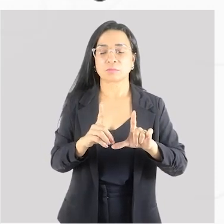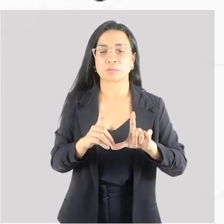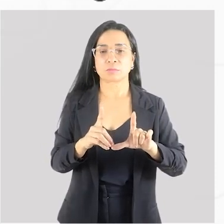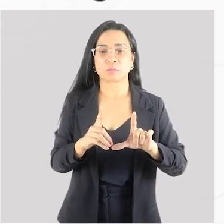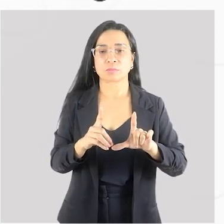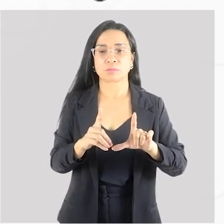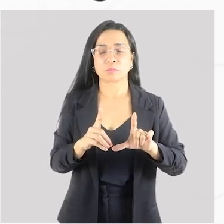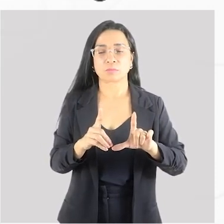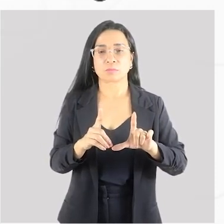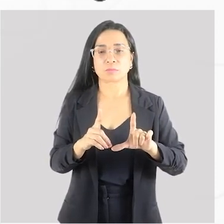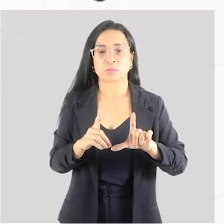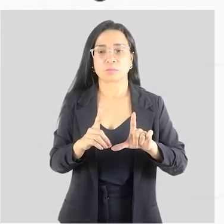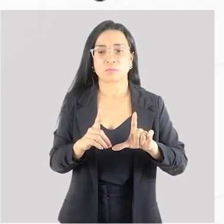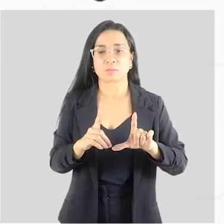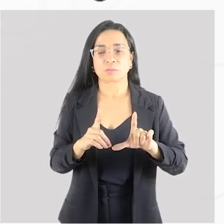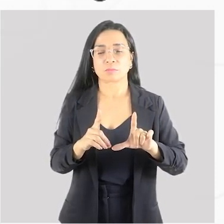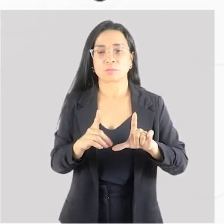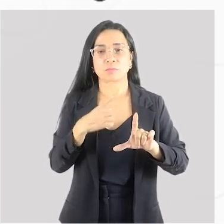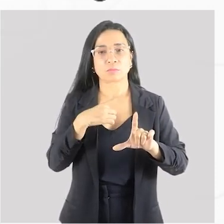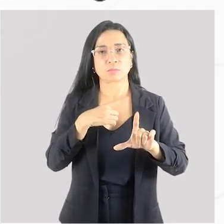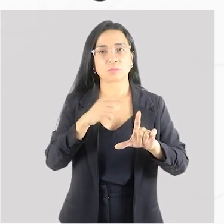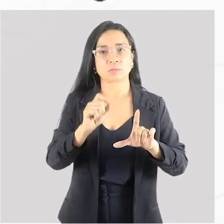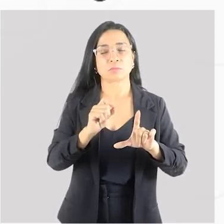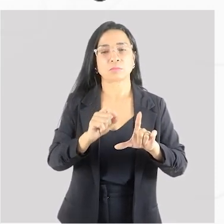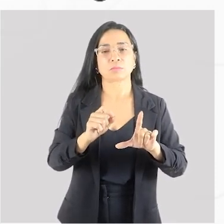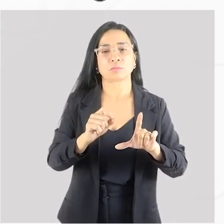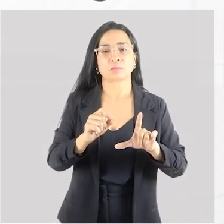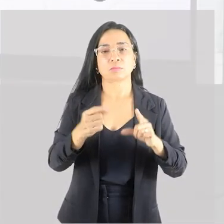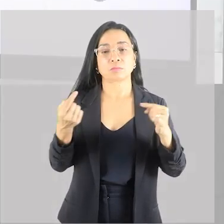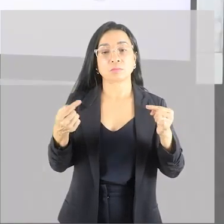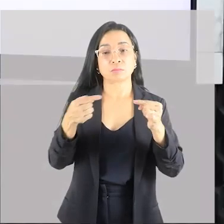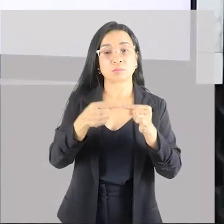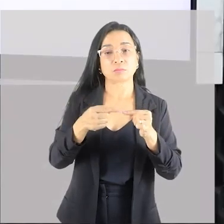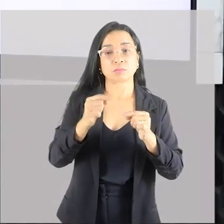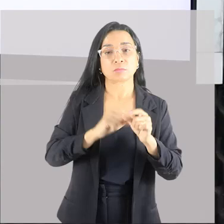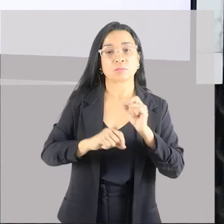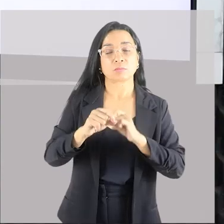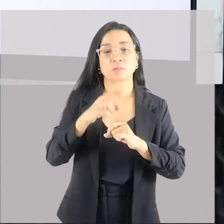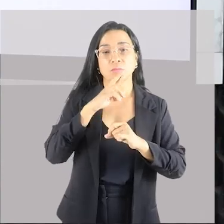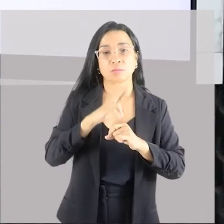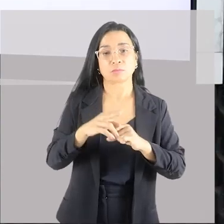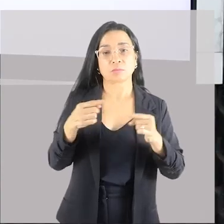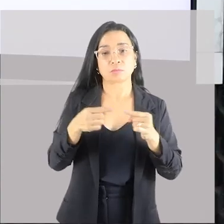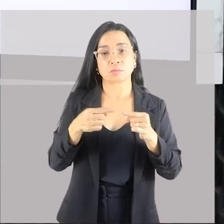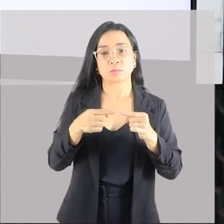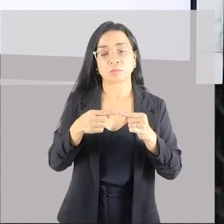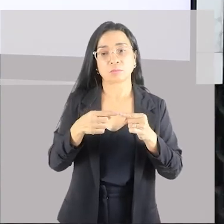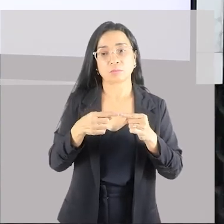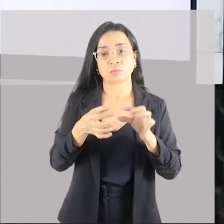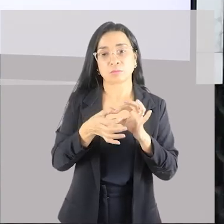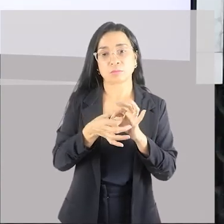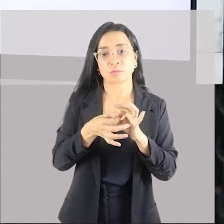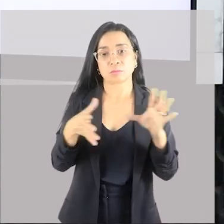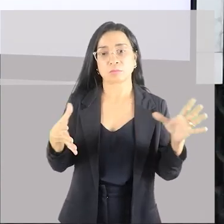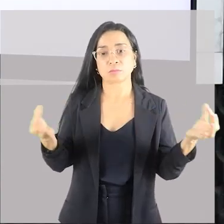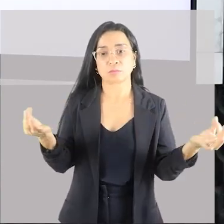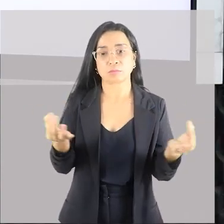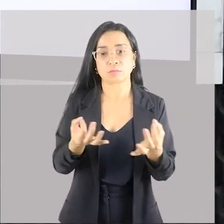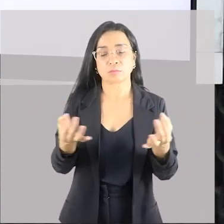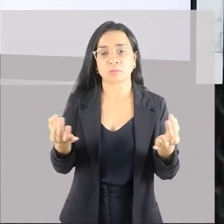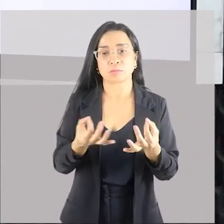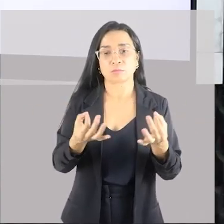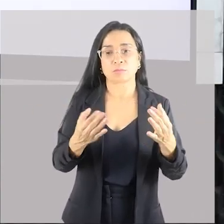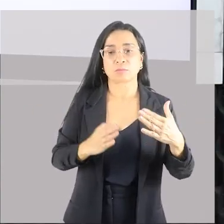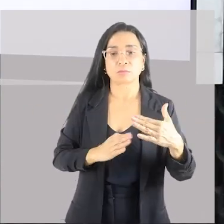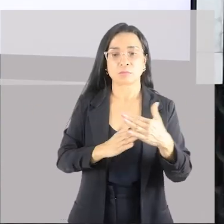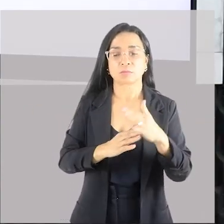de natureza? Olha, o que nós temos aqui que mais se alinha com esta liberdade perfeita, com estes limites